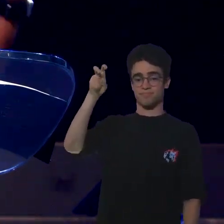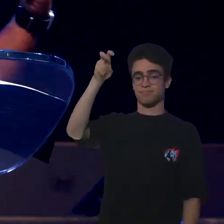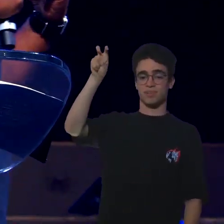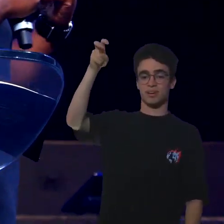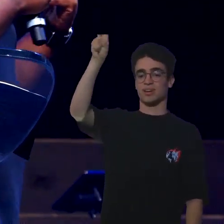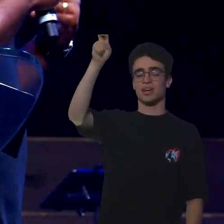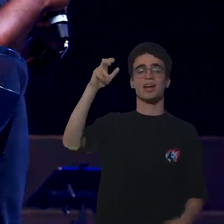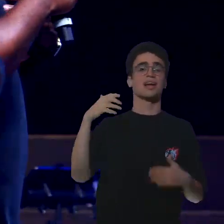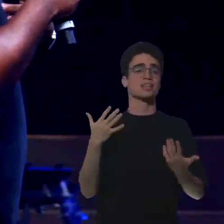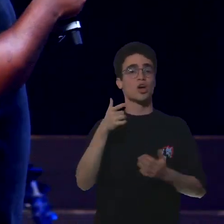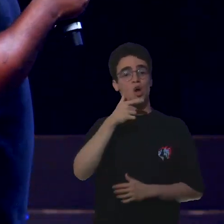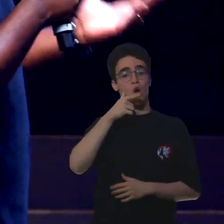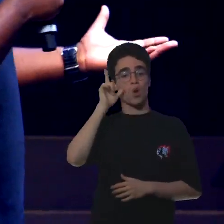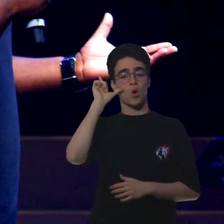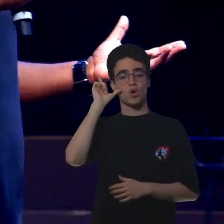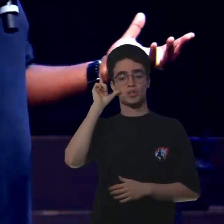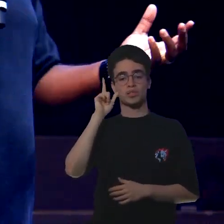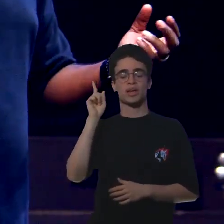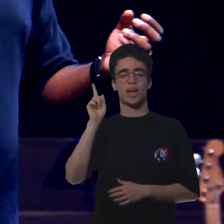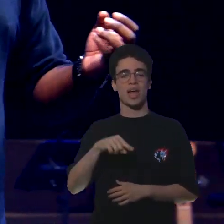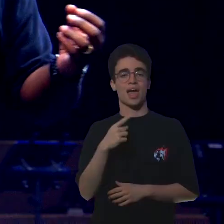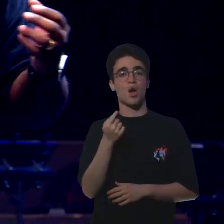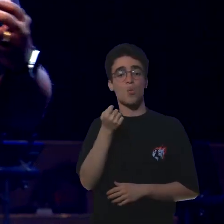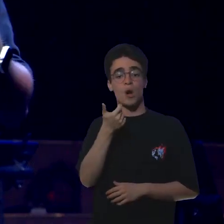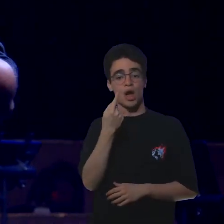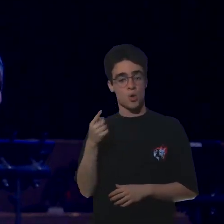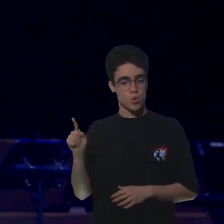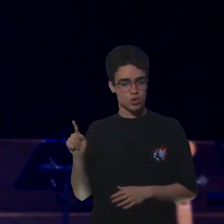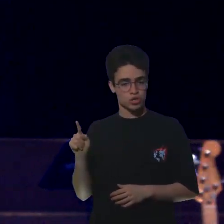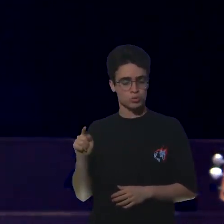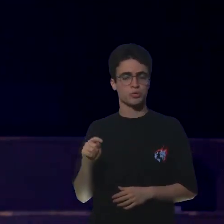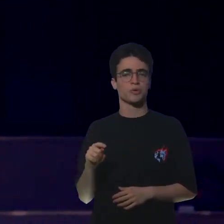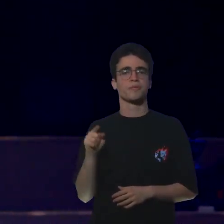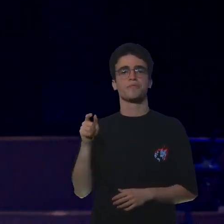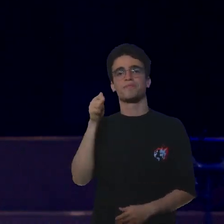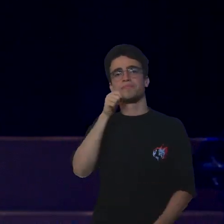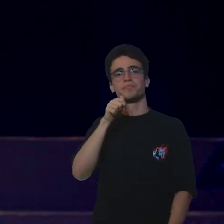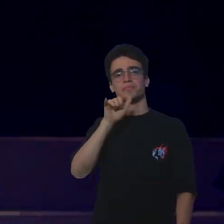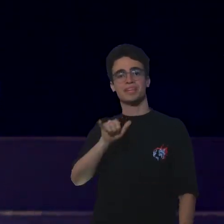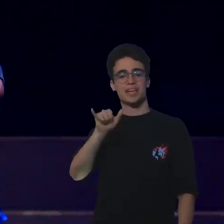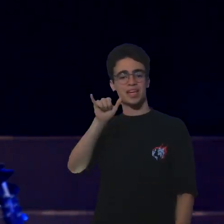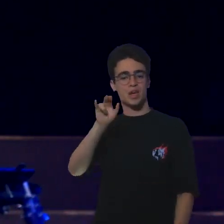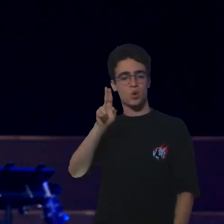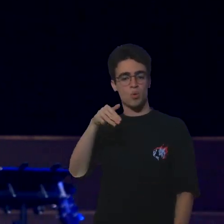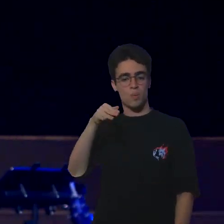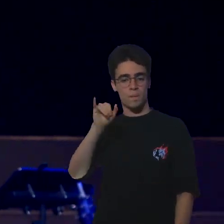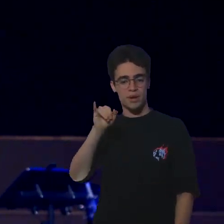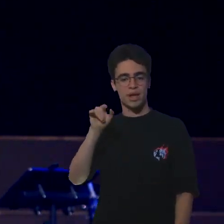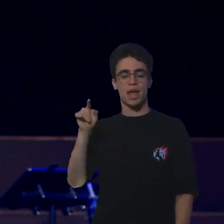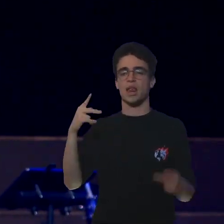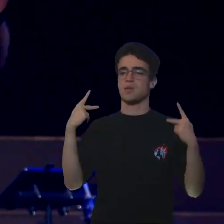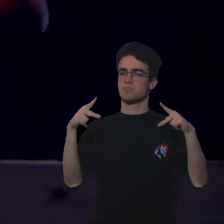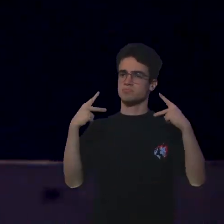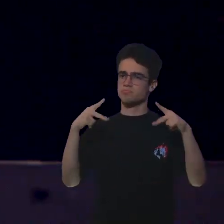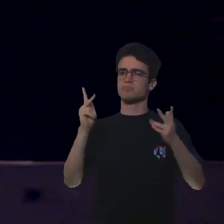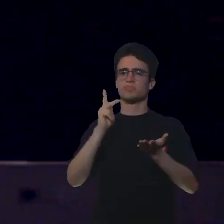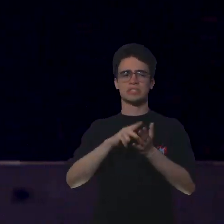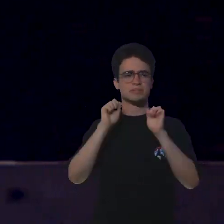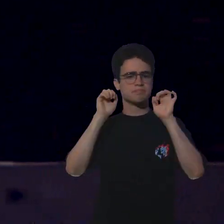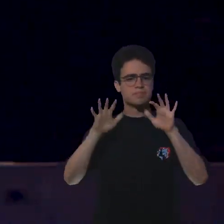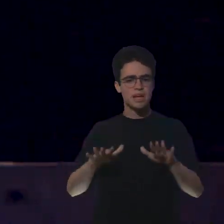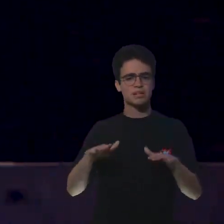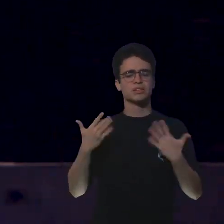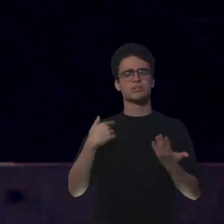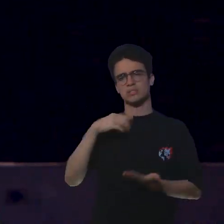e ontem foi o penúltimo dia, e a Yumi que pregou foi uma bênção, uma bênção. Eu creio que a gente já subiu